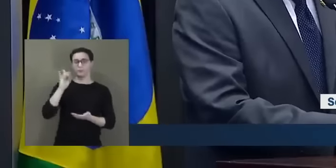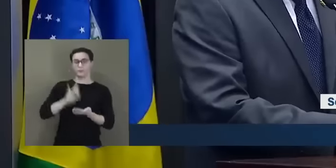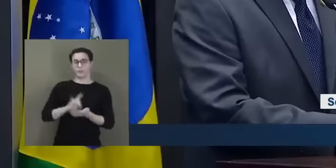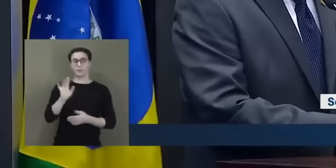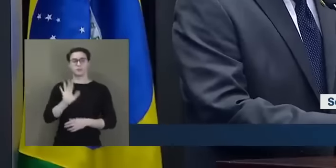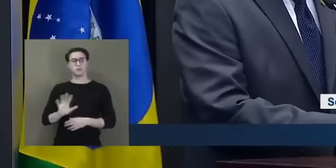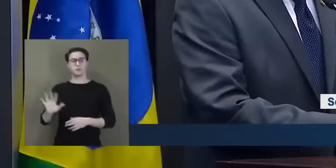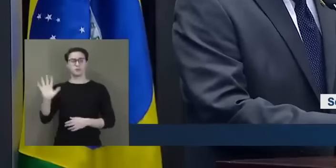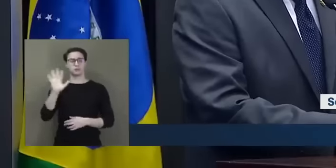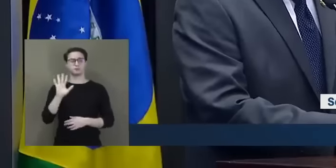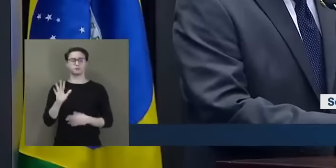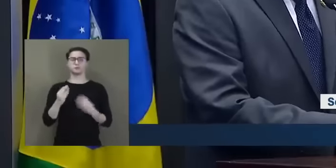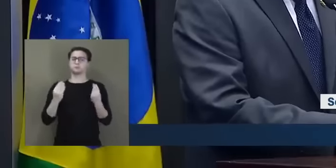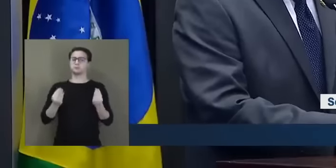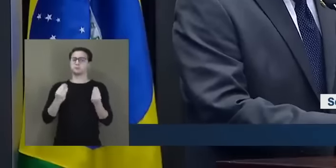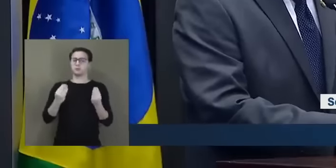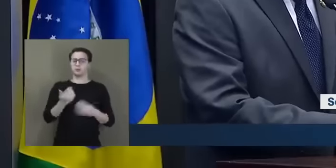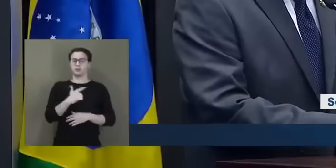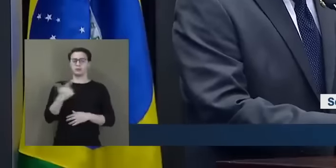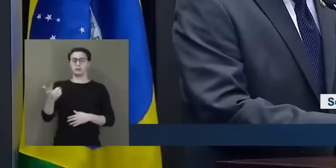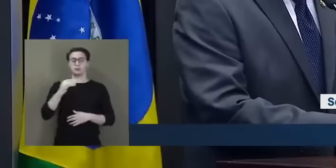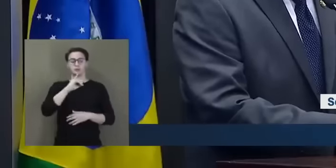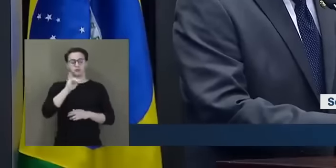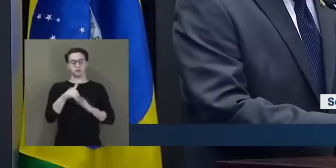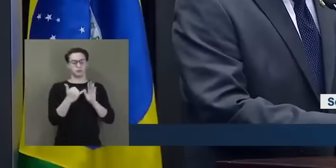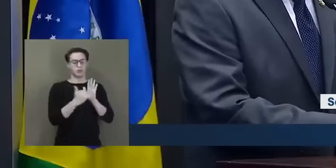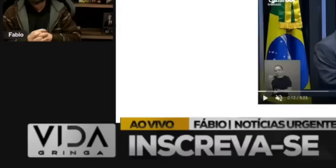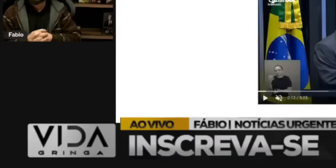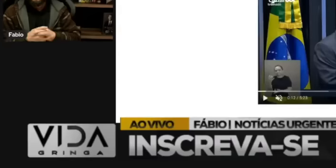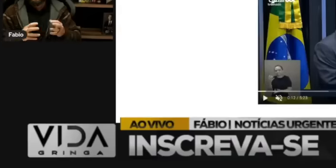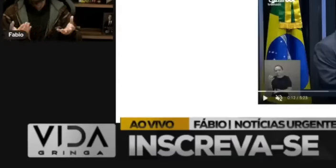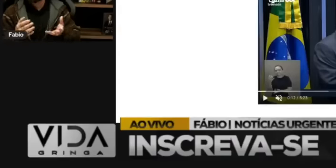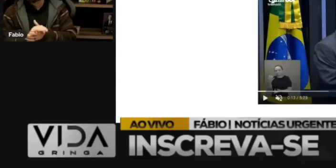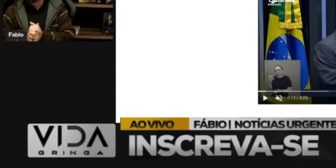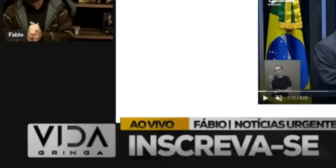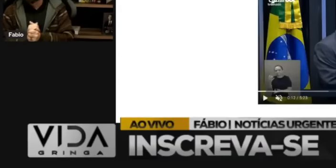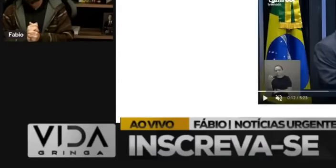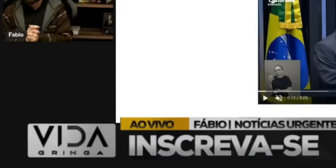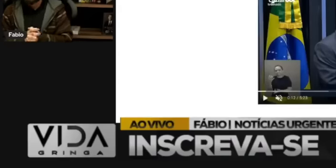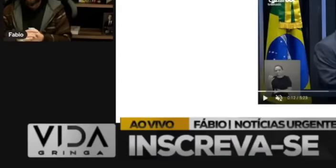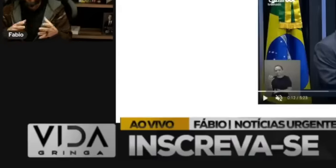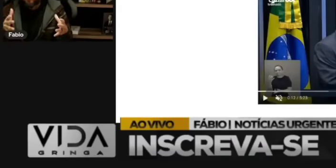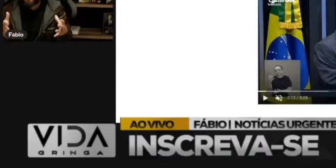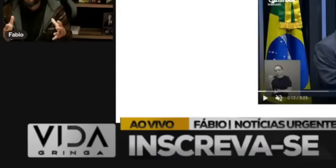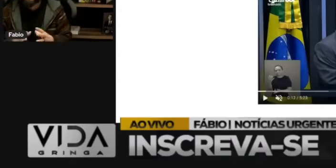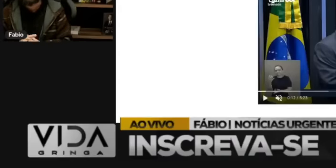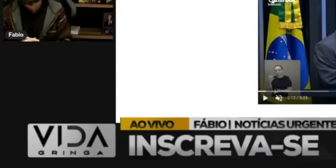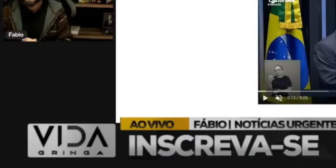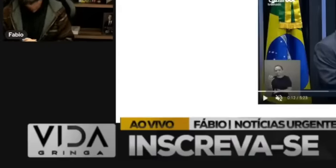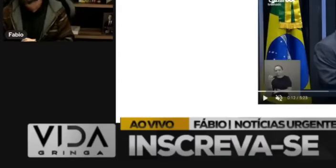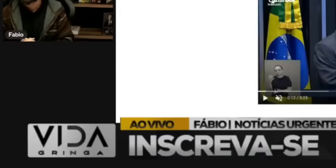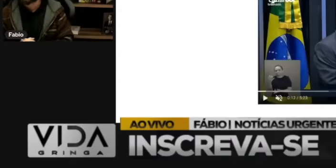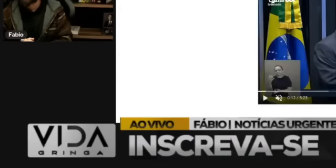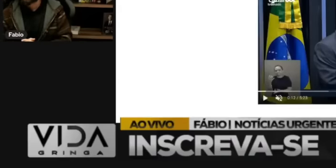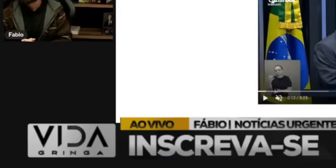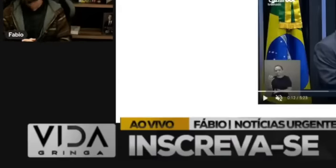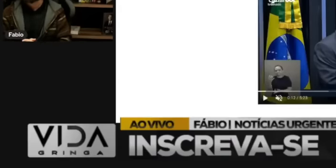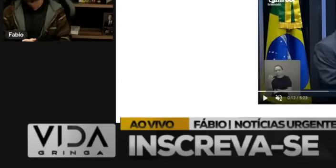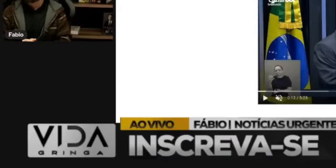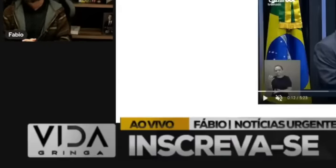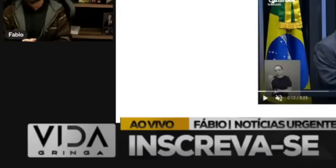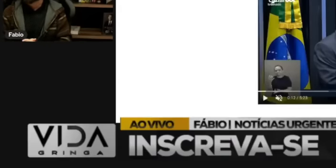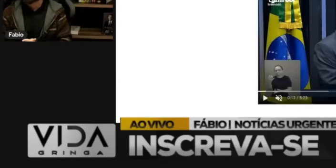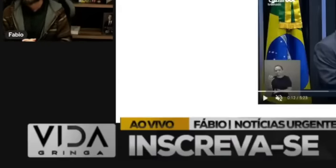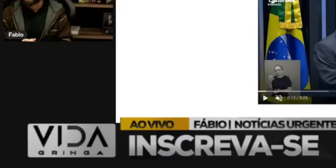Não há o que justifique a omissão da justiça militar. É, queridos, em discurso bombástico, Mourão